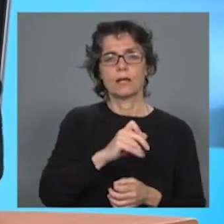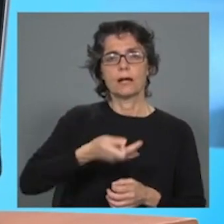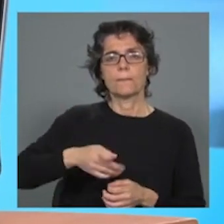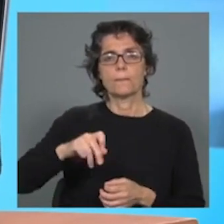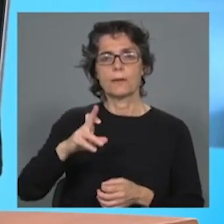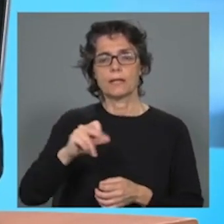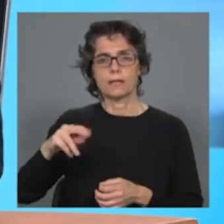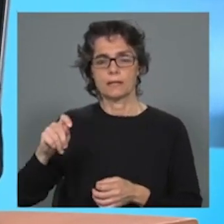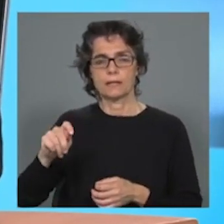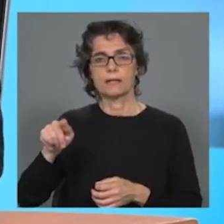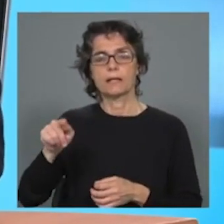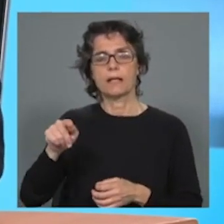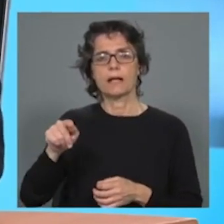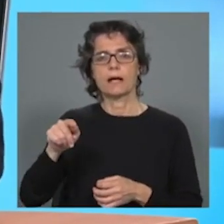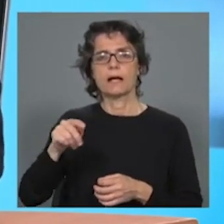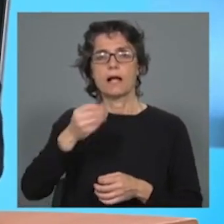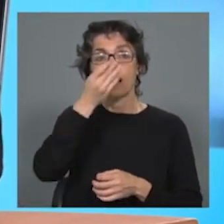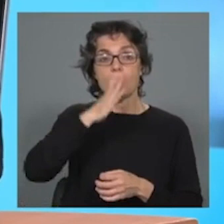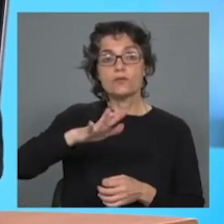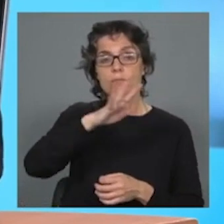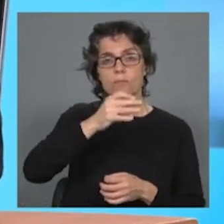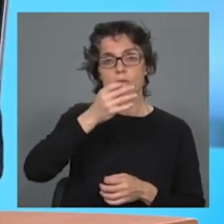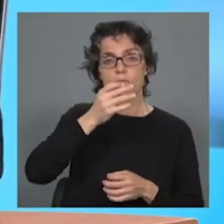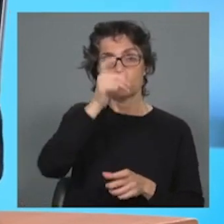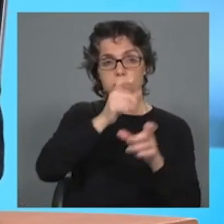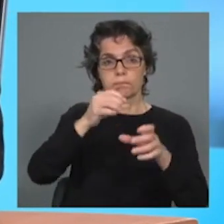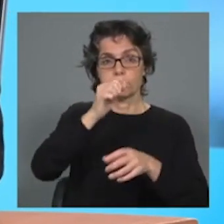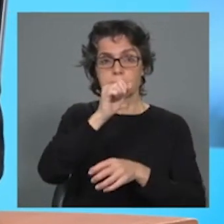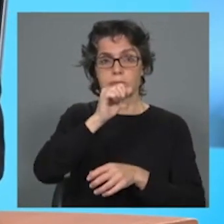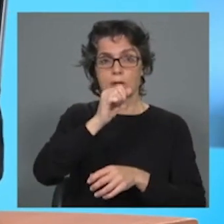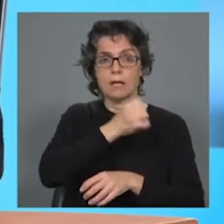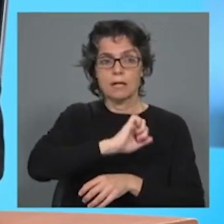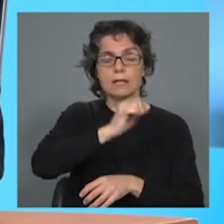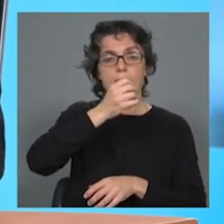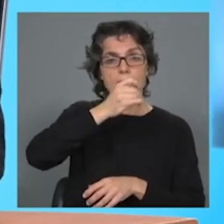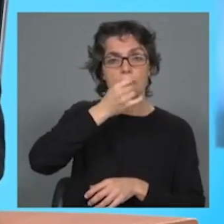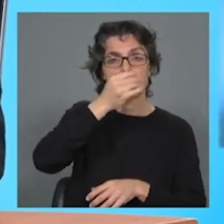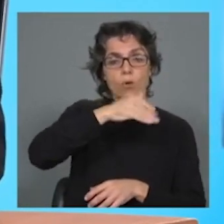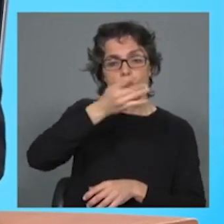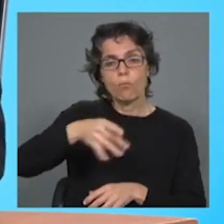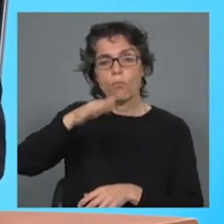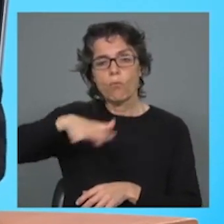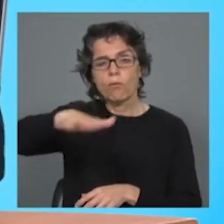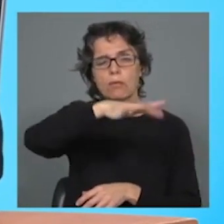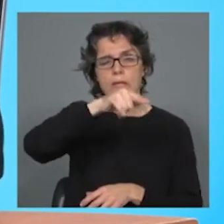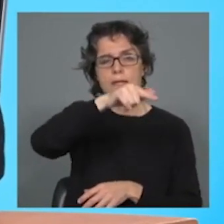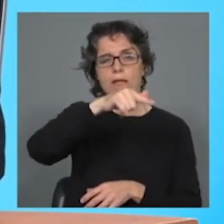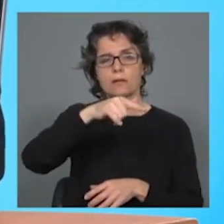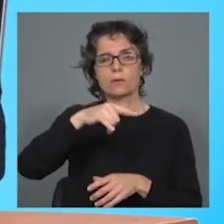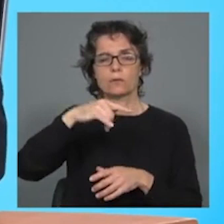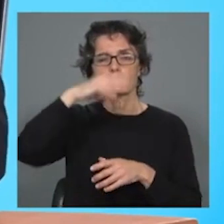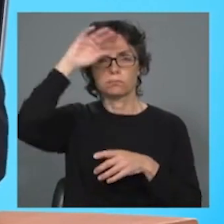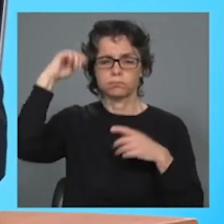encontra os Tuaregs, e depois fica em Tamanrasset até ao fim da sua vida, que é